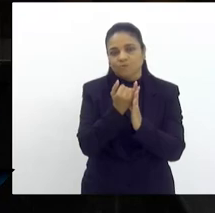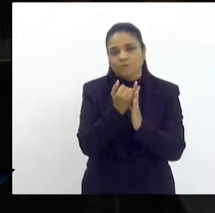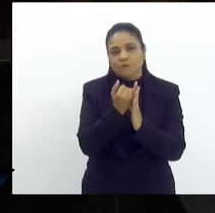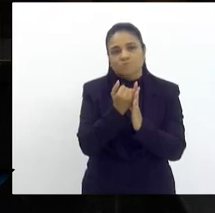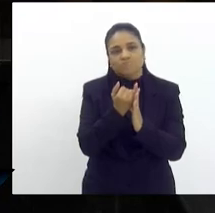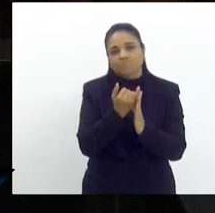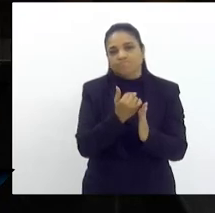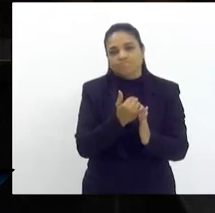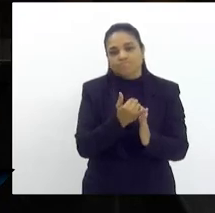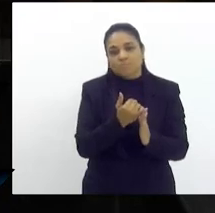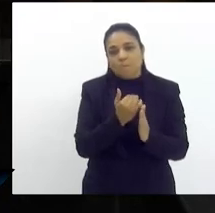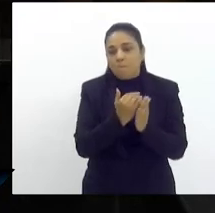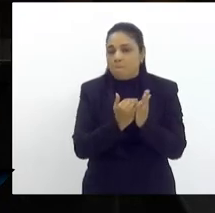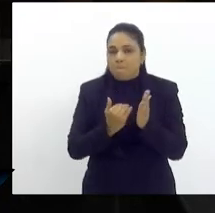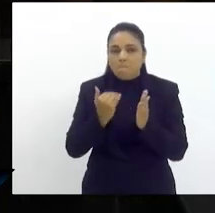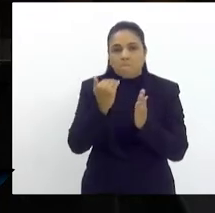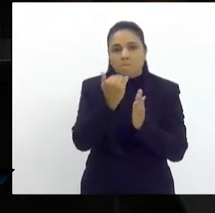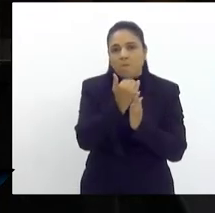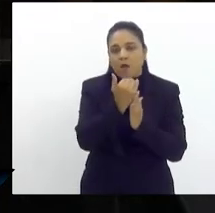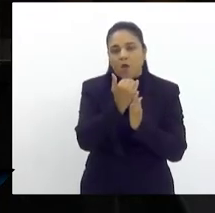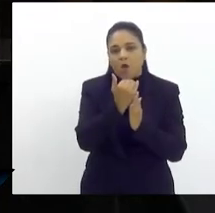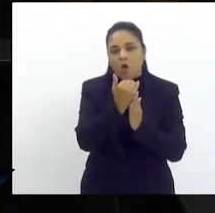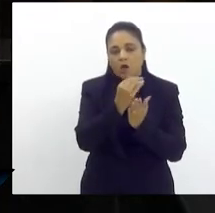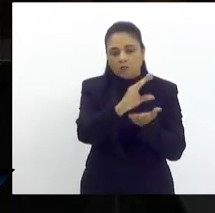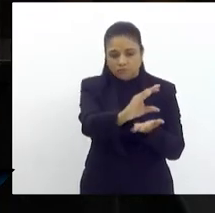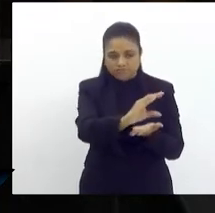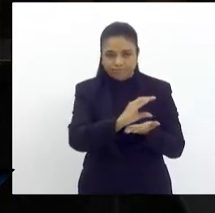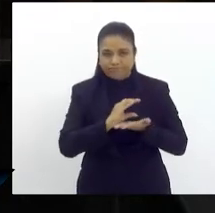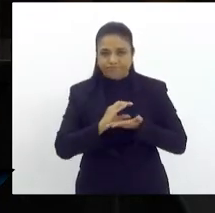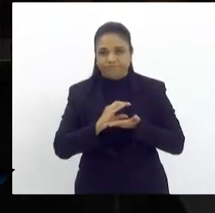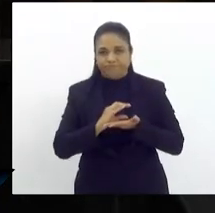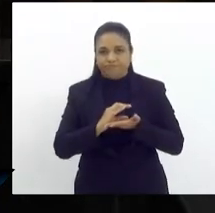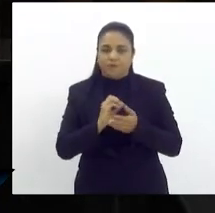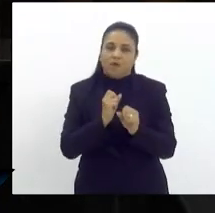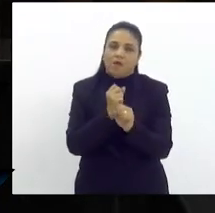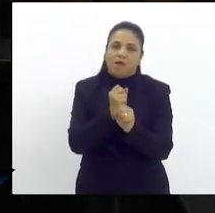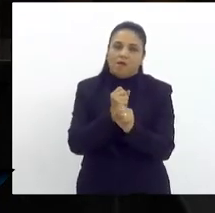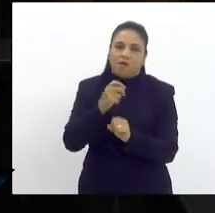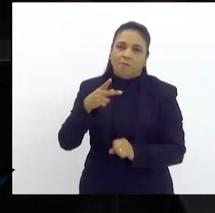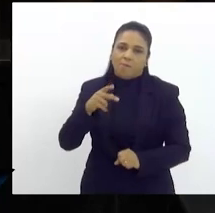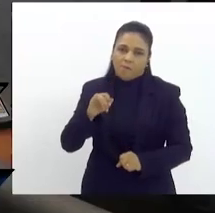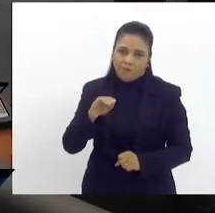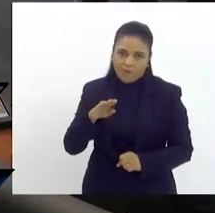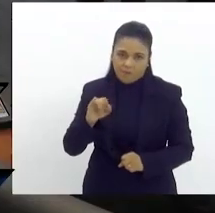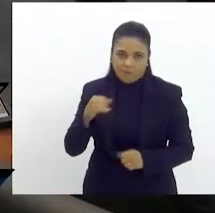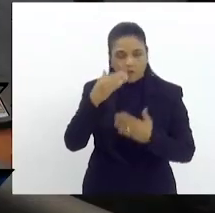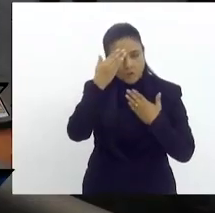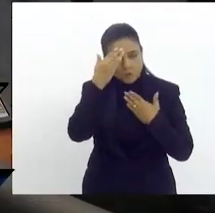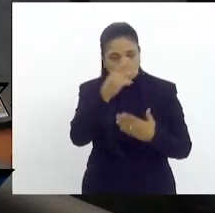maior do que o crescimento do PIB anual Muito obrigado senhor presidente